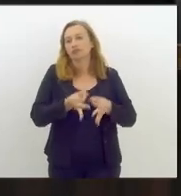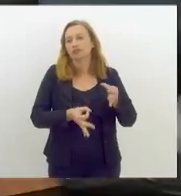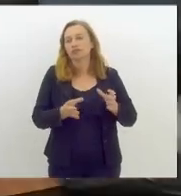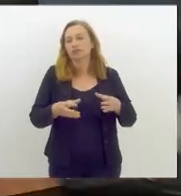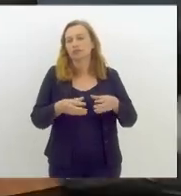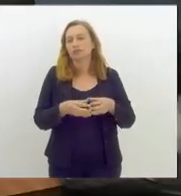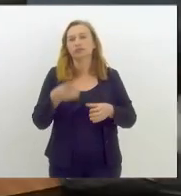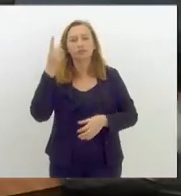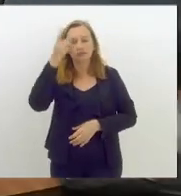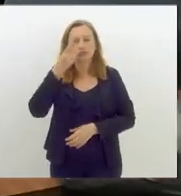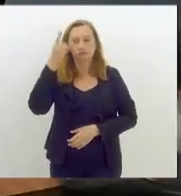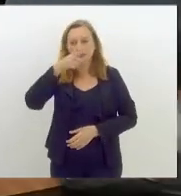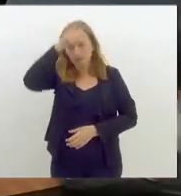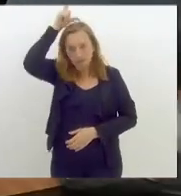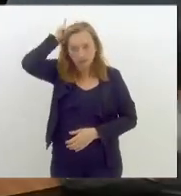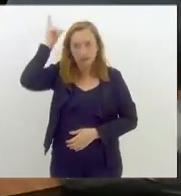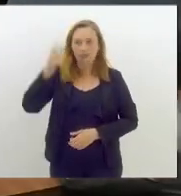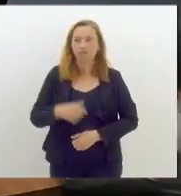Paulo.